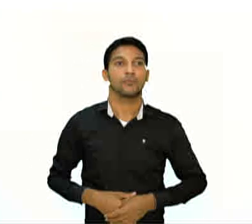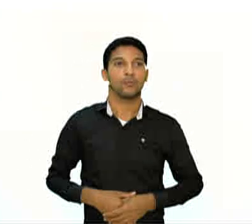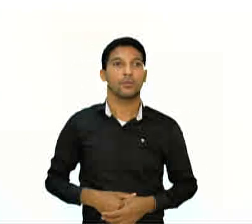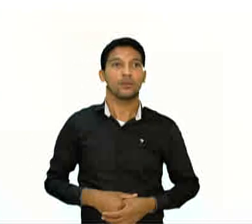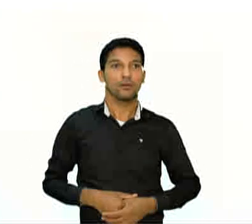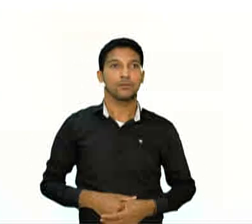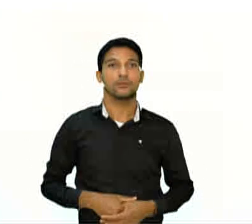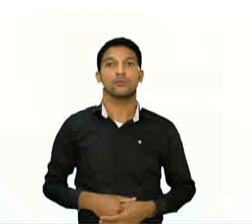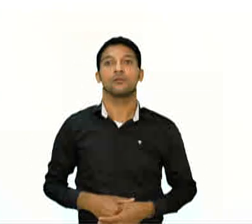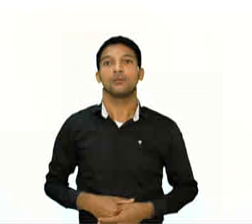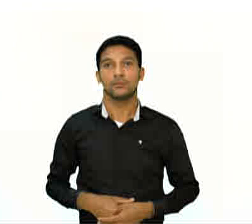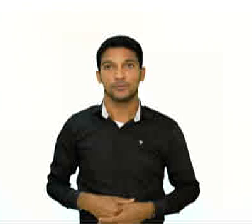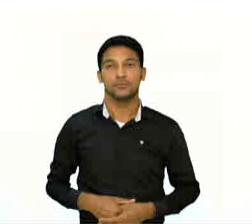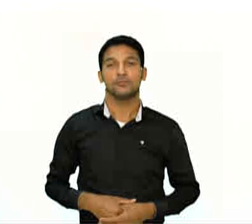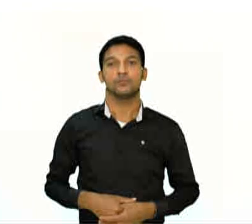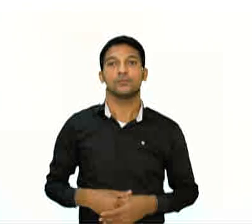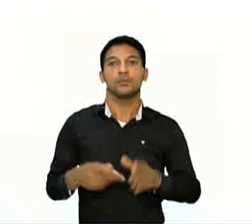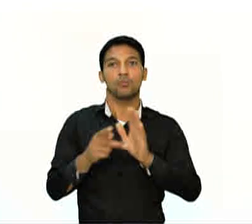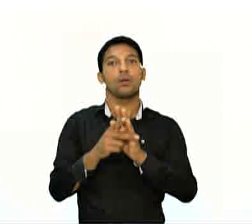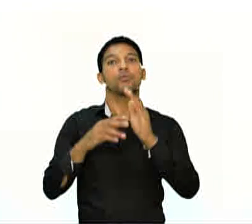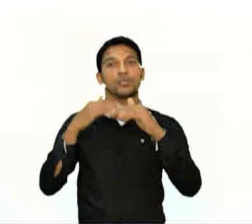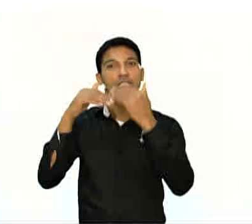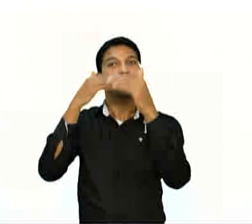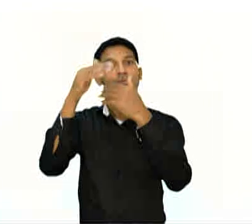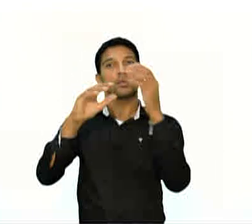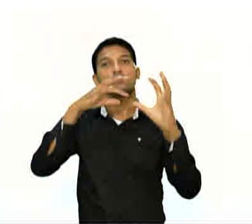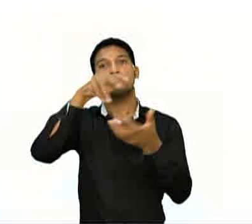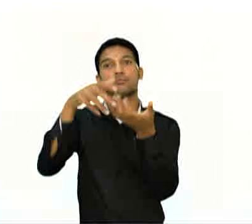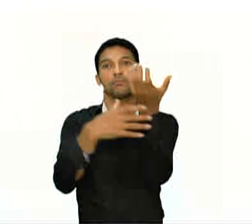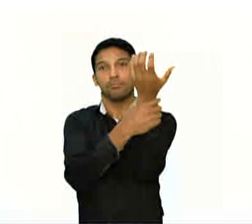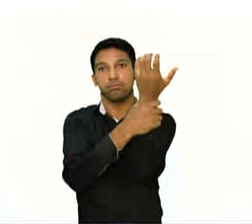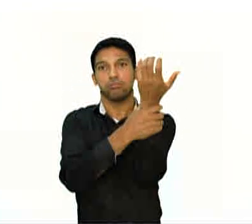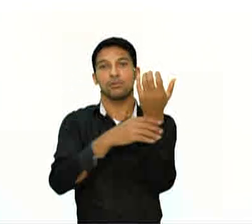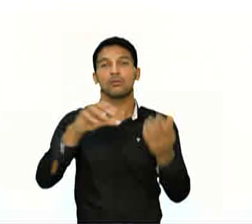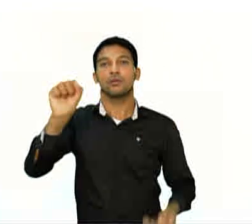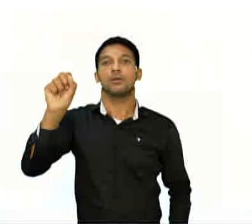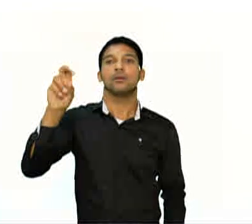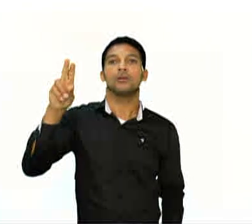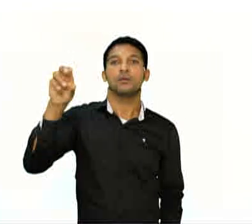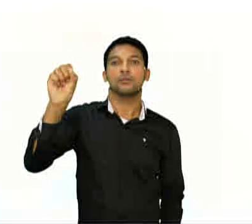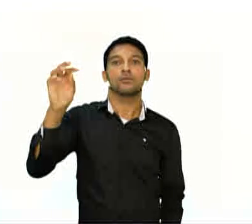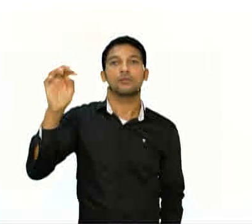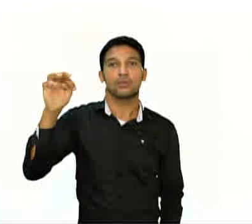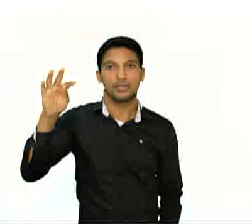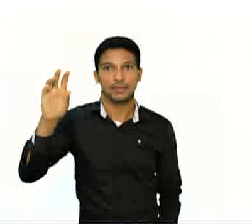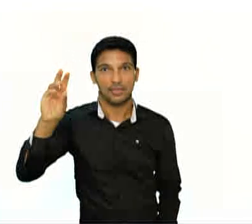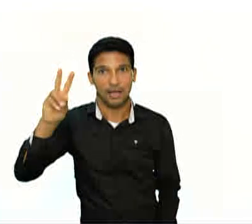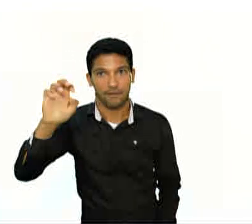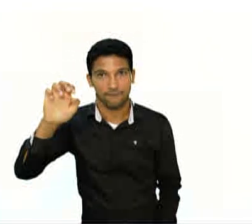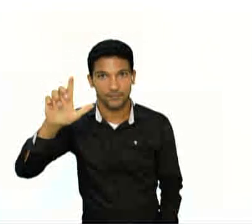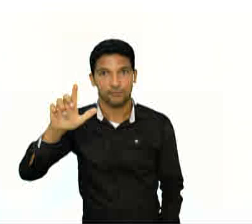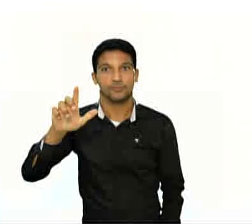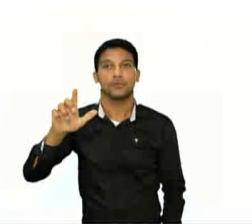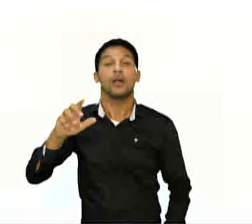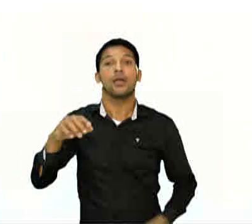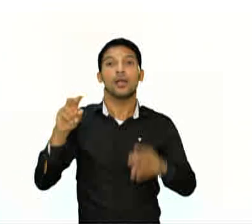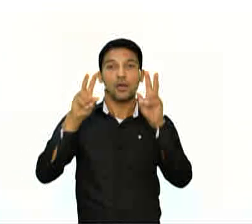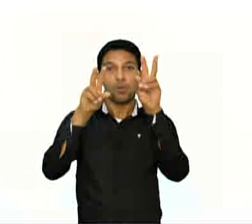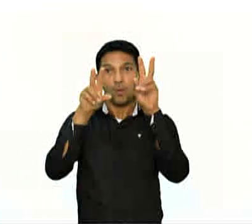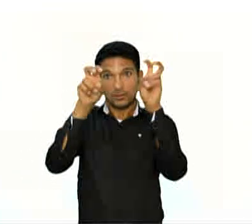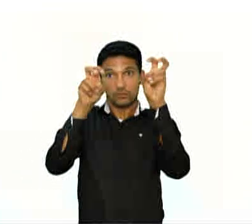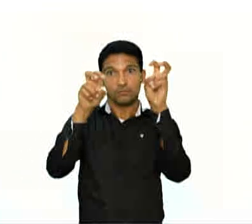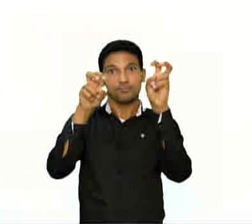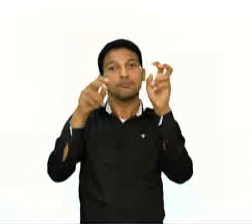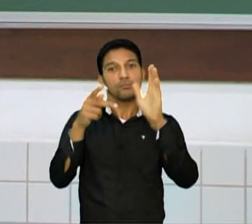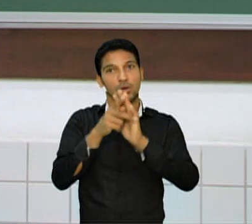Essa atividade da UDESC fala sobre desenvolvimento sustentável, que é um assim assunto pertinentíssimo aos vestibulares